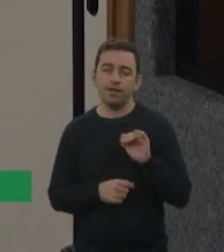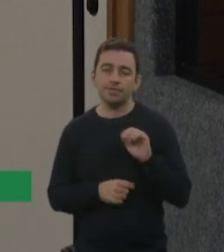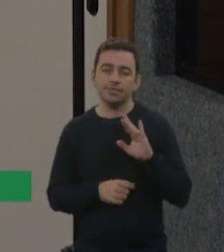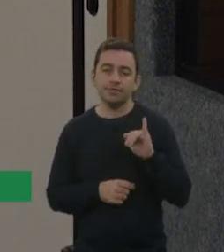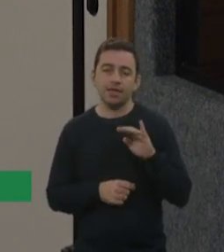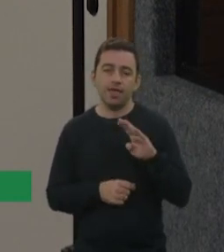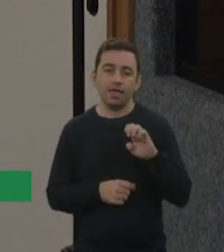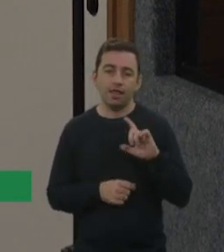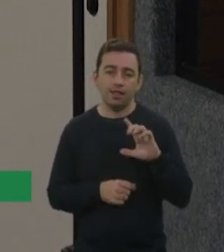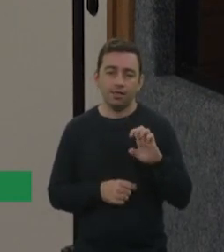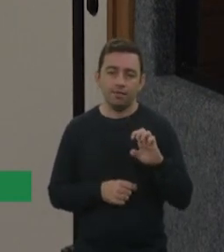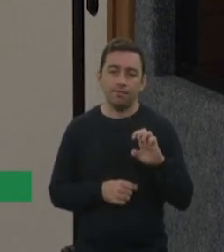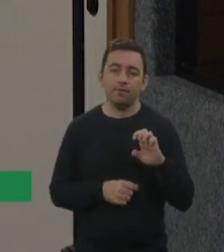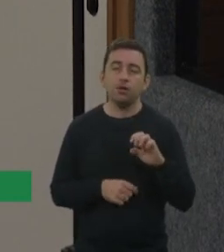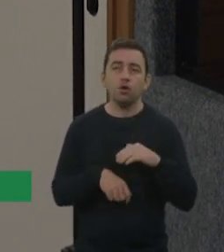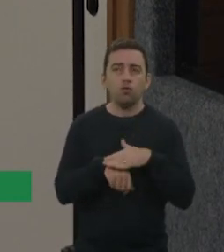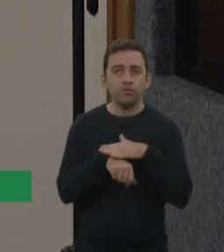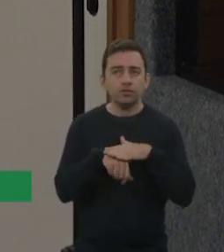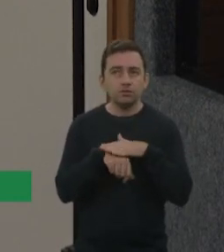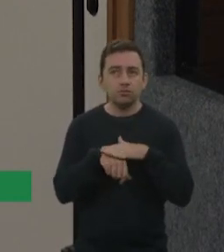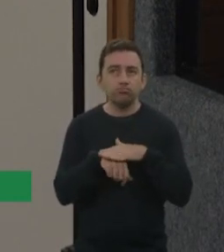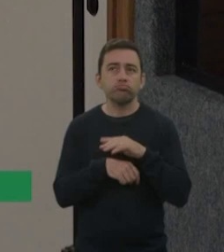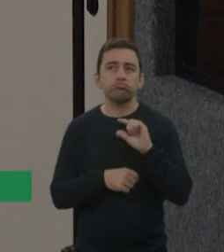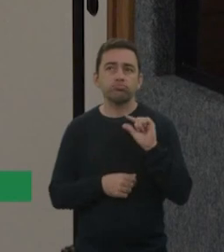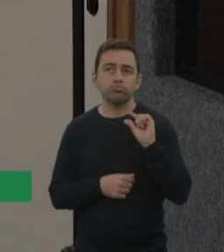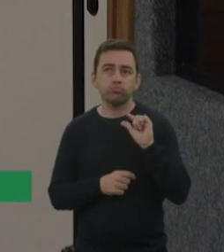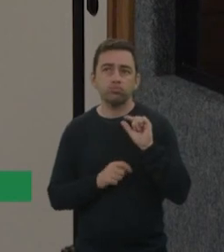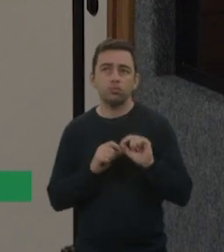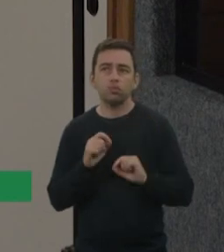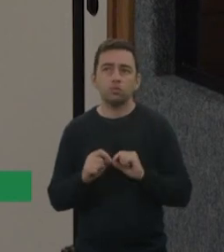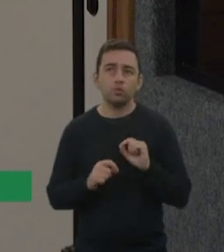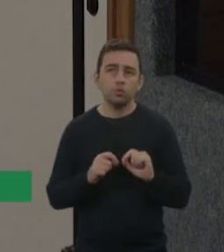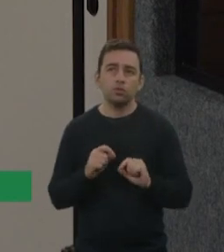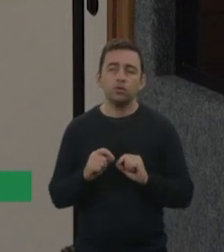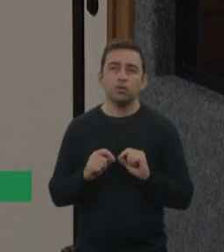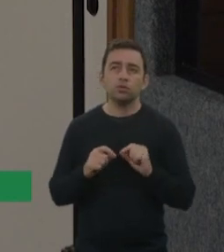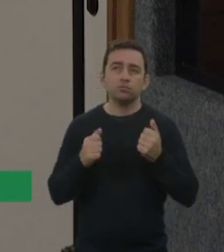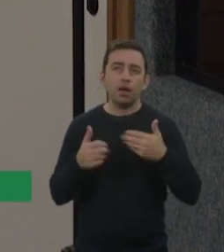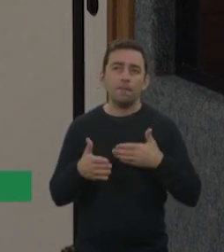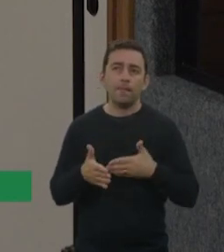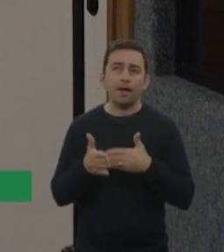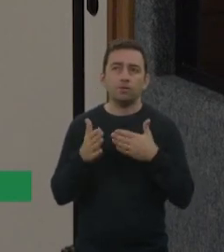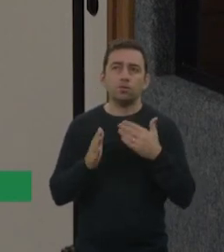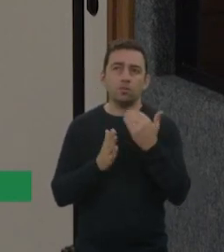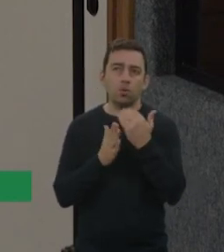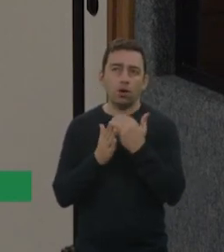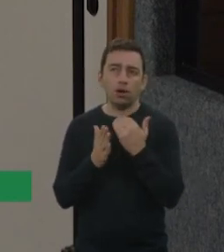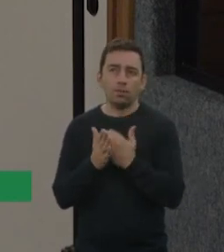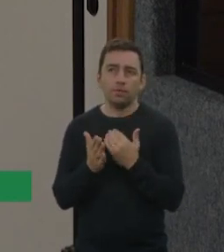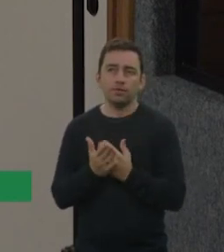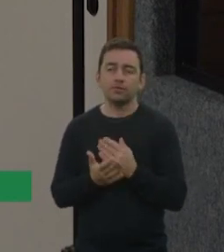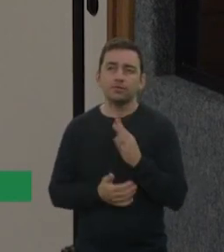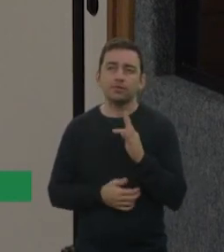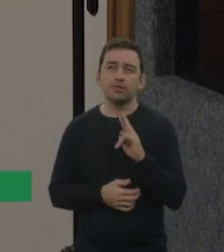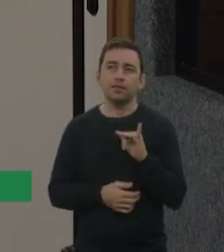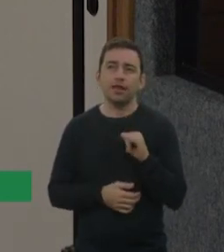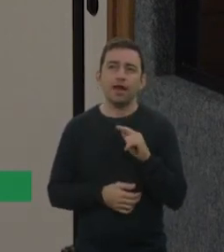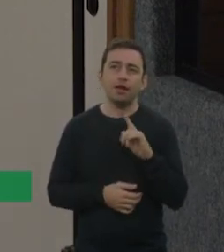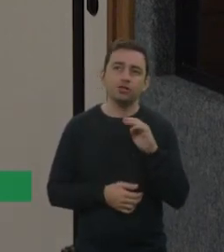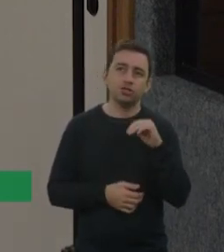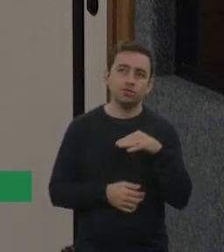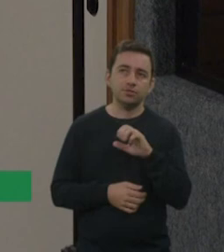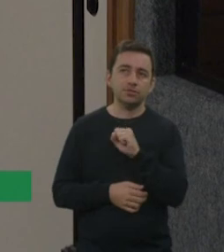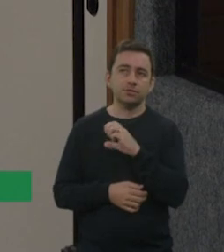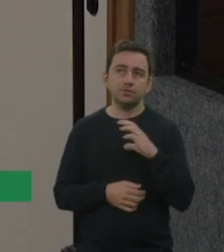de Almeida para conversar um pouco com a gente a respeito do impacto do programa de triagem neonatal em Santa Catarina